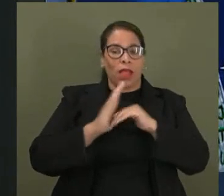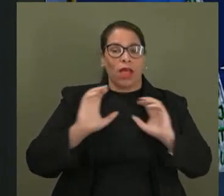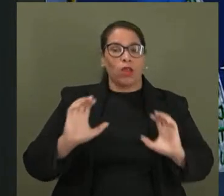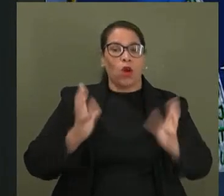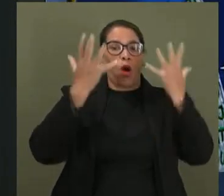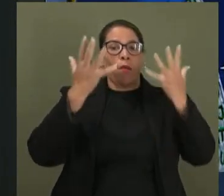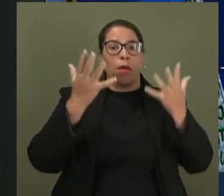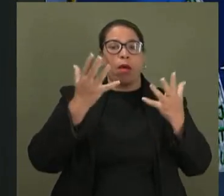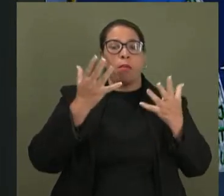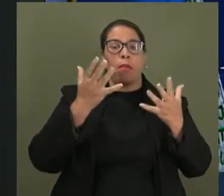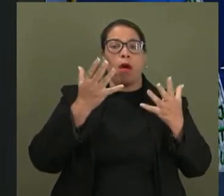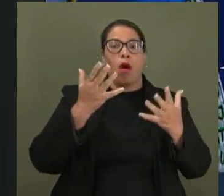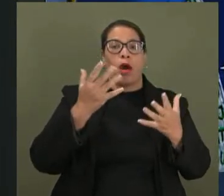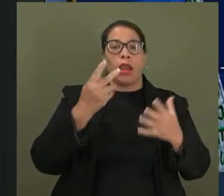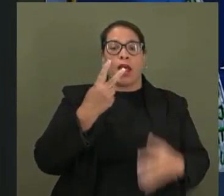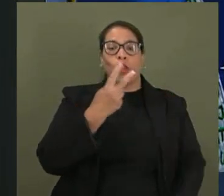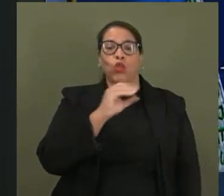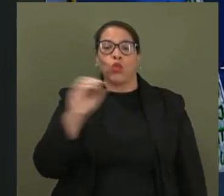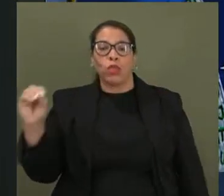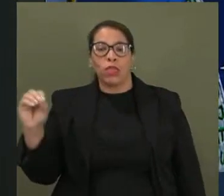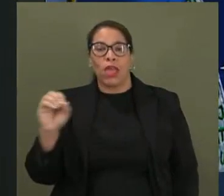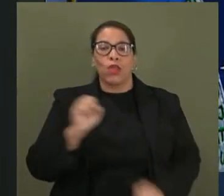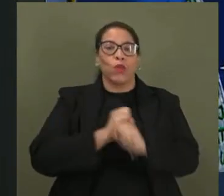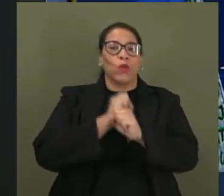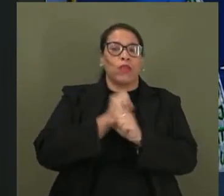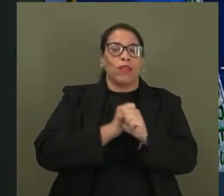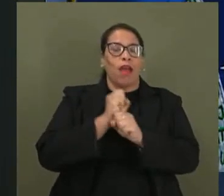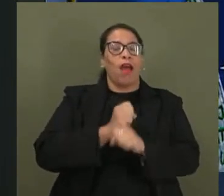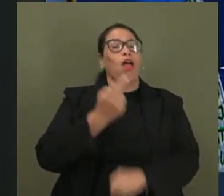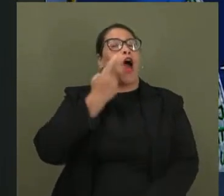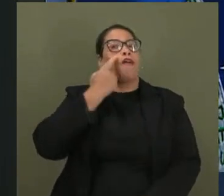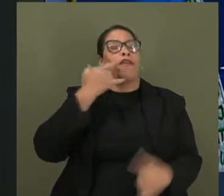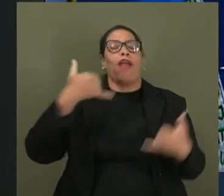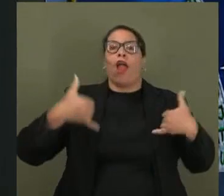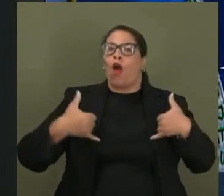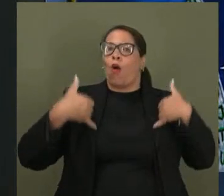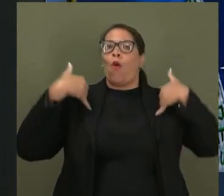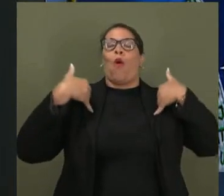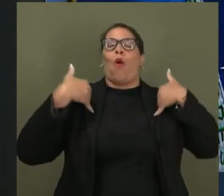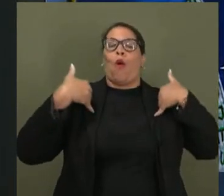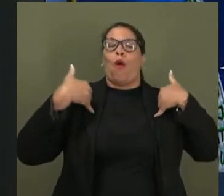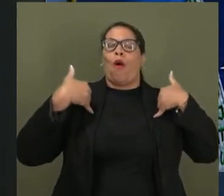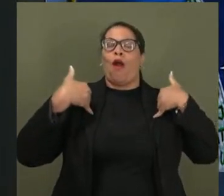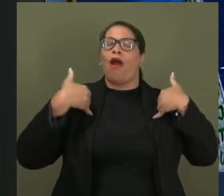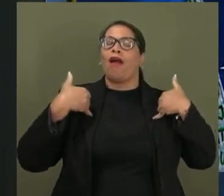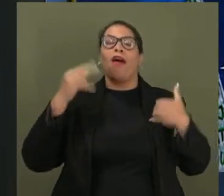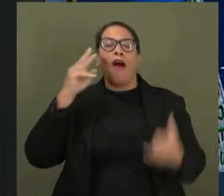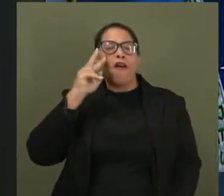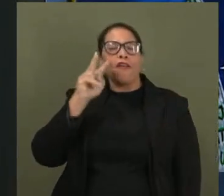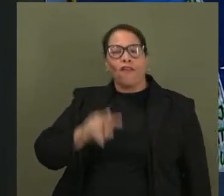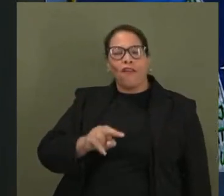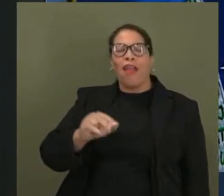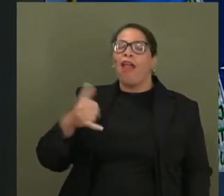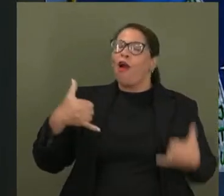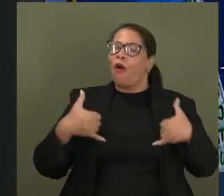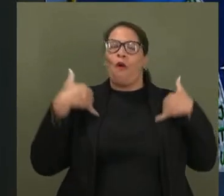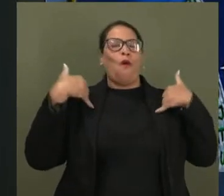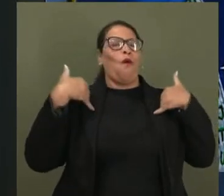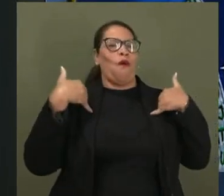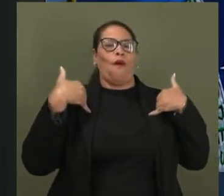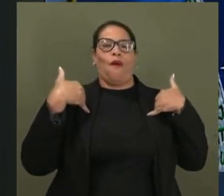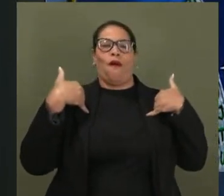seu bicentenário. Olha que honra, olha que